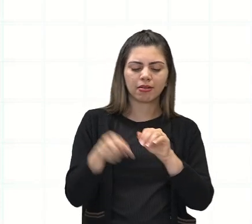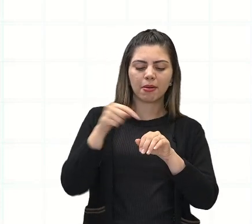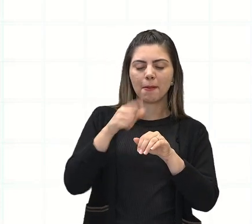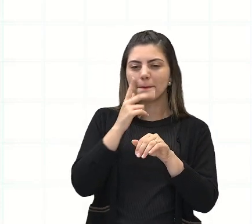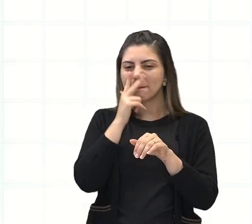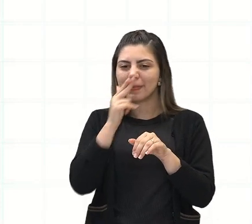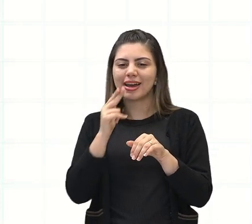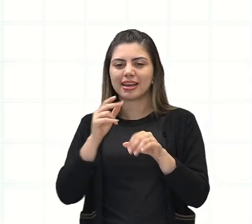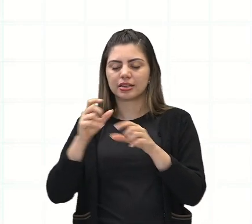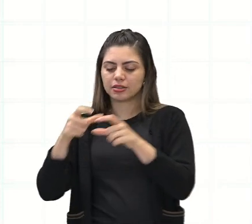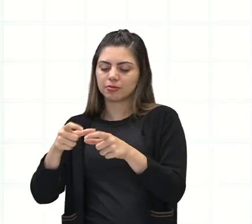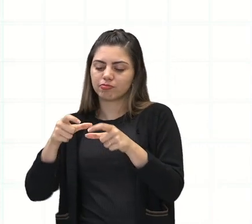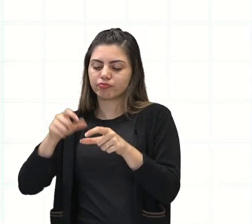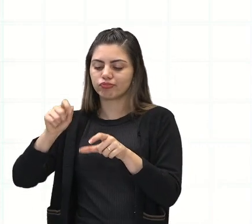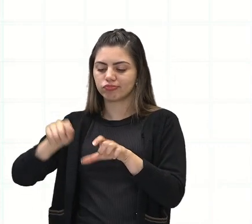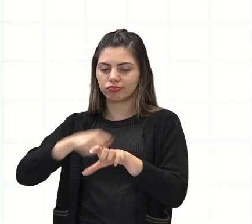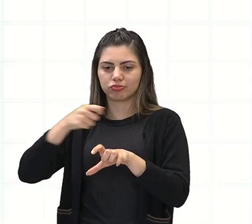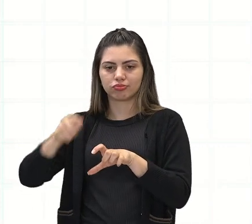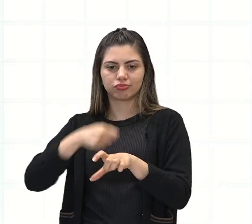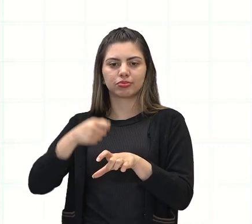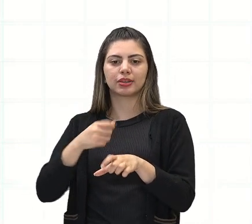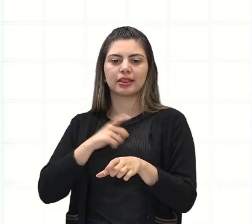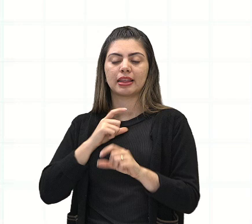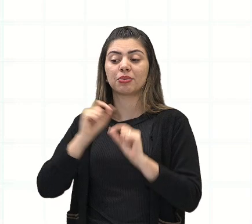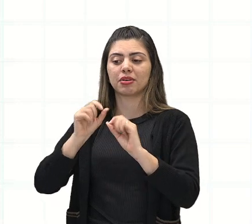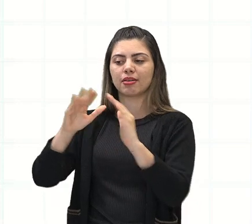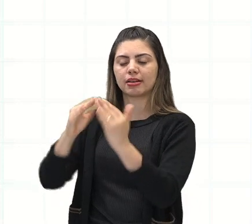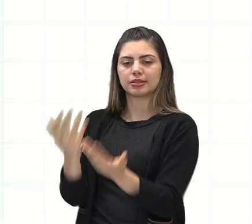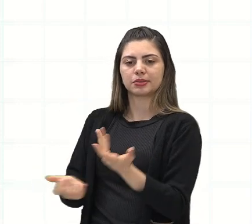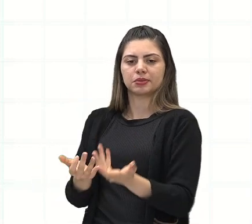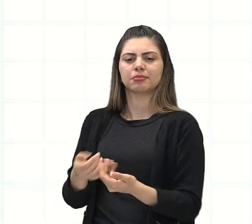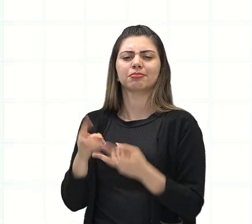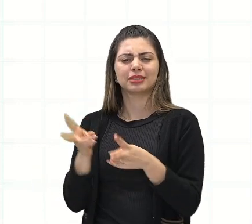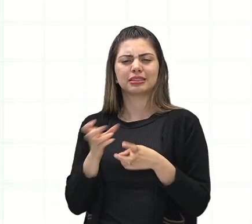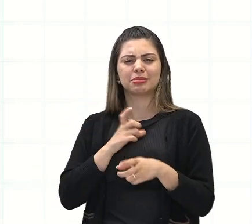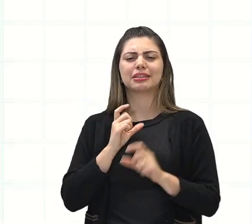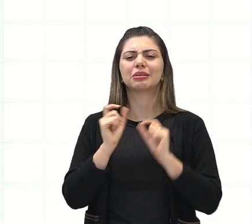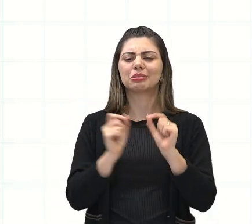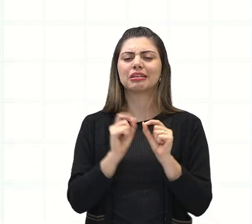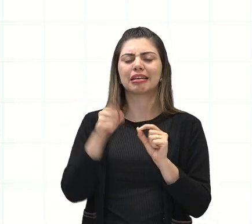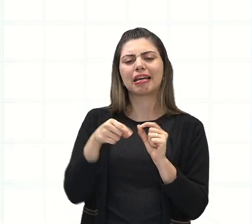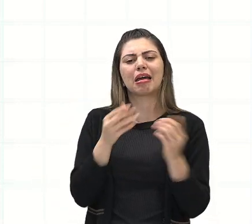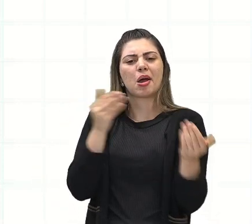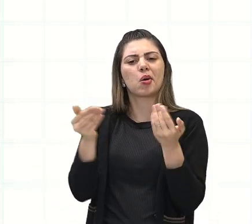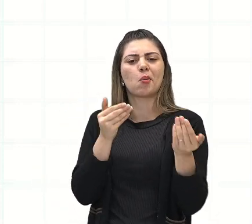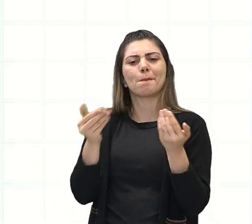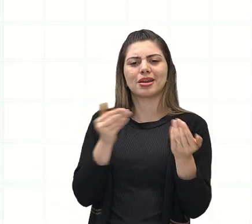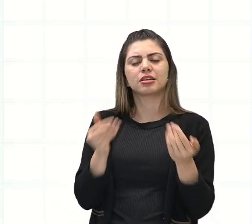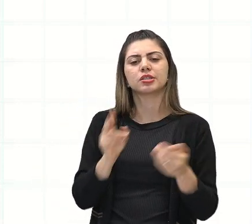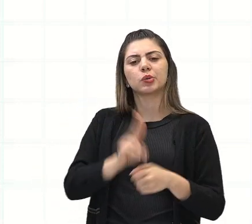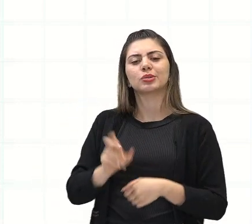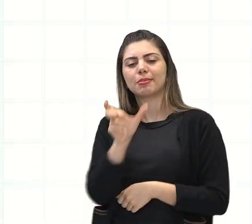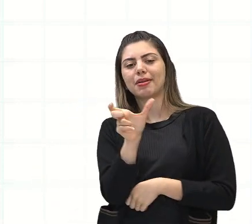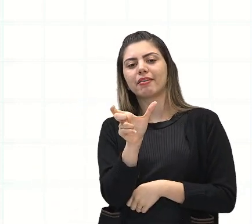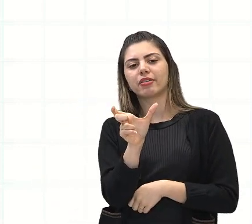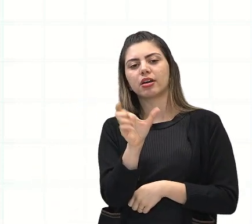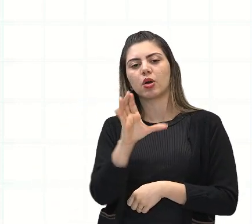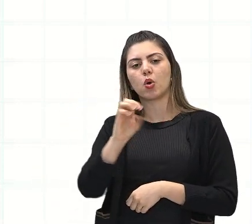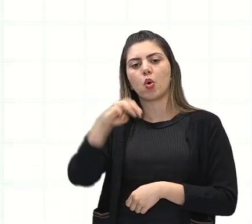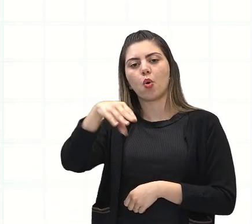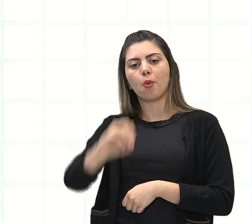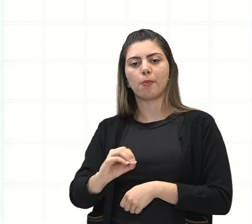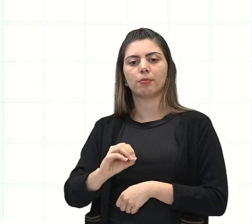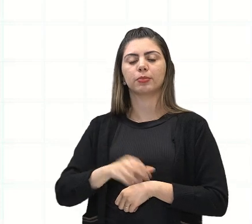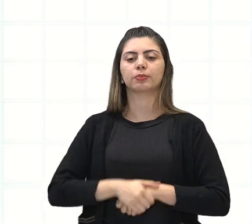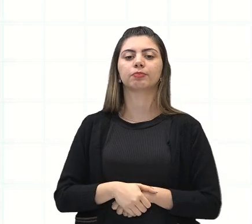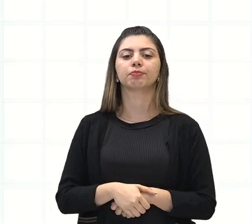o incêndio da casa. Percebam essas comparações, utilizando principalmente o como. Aqui